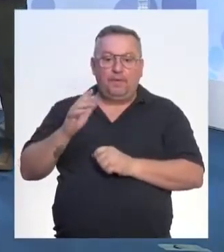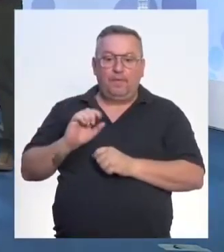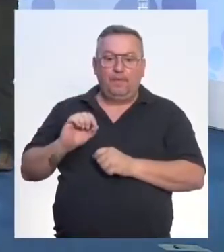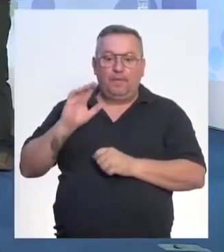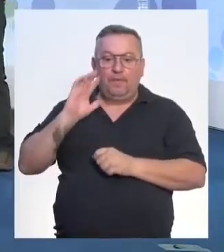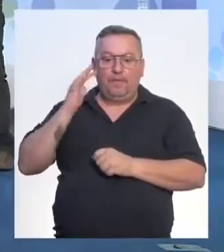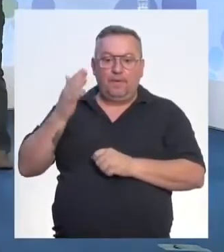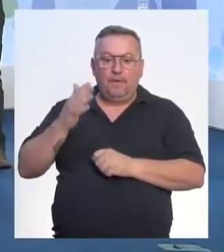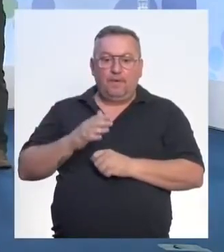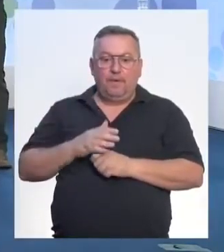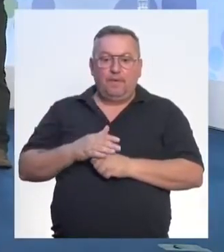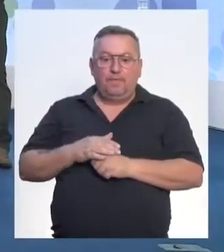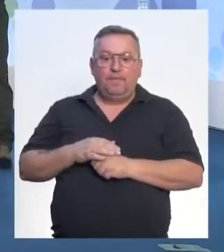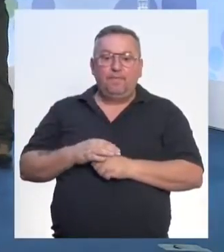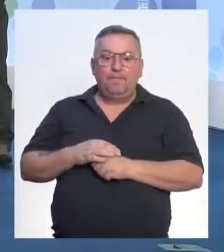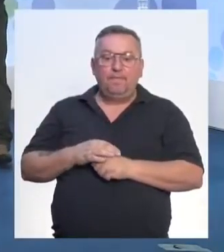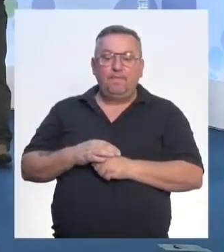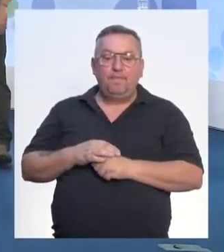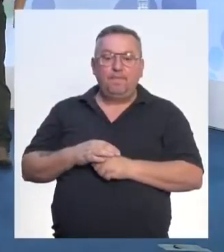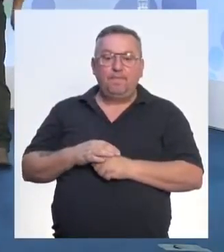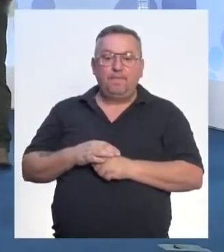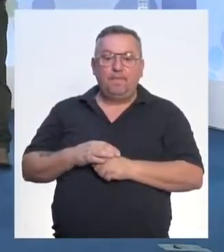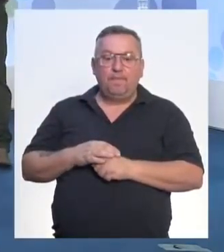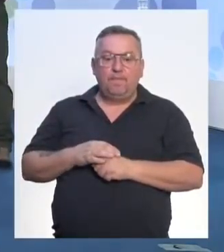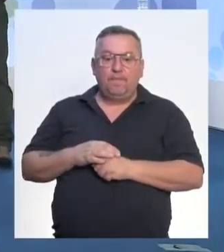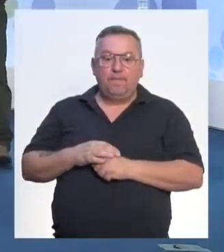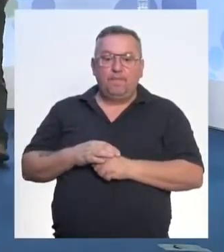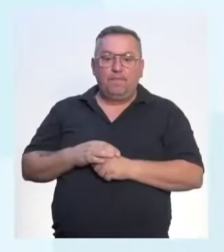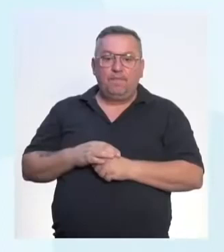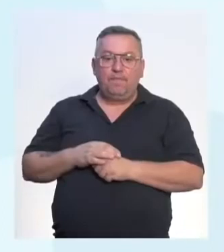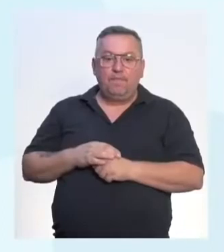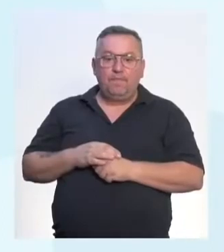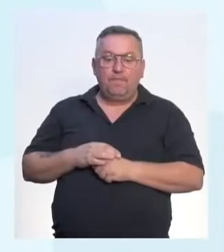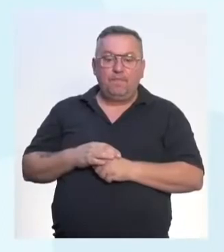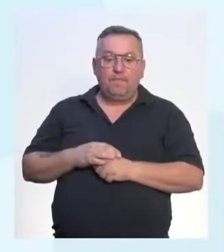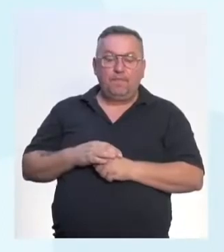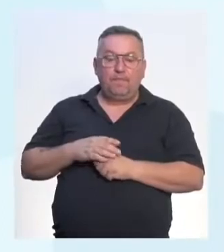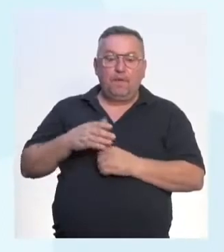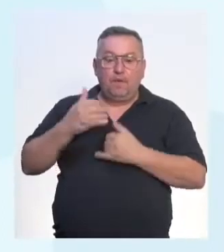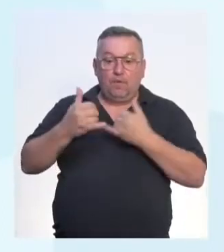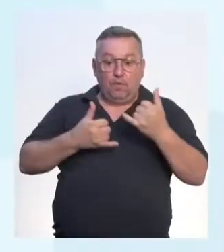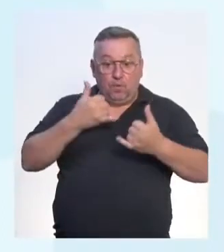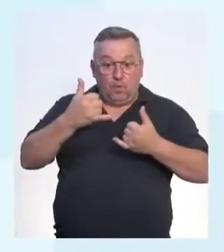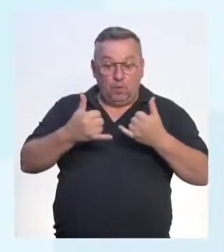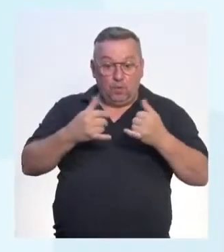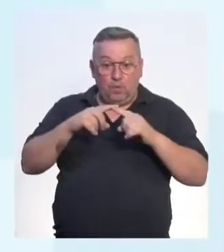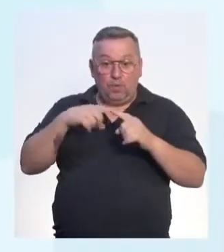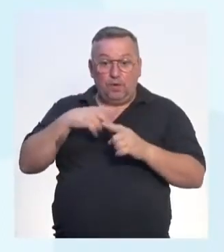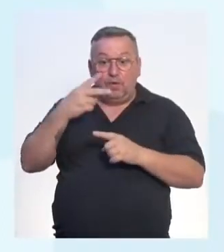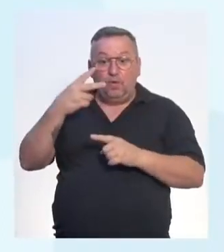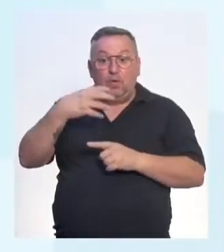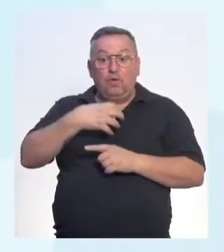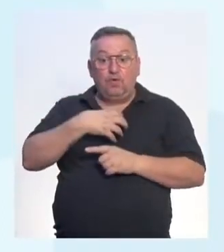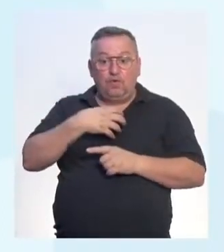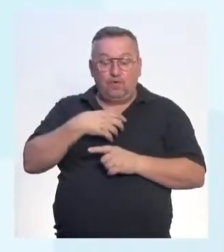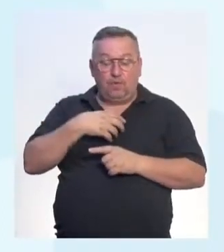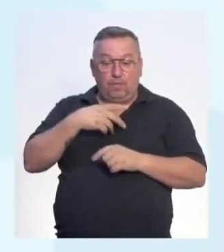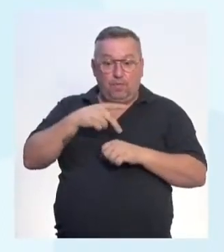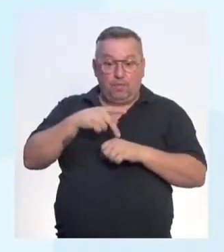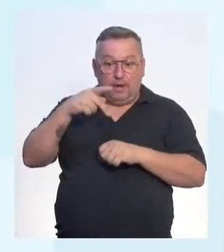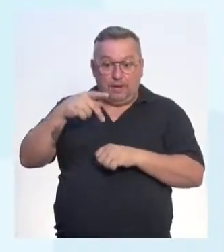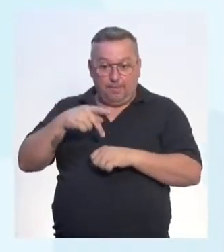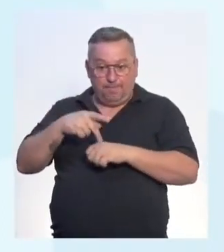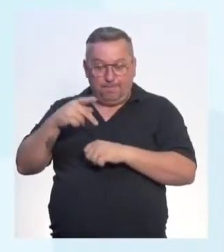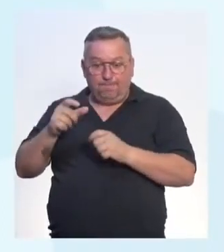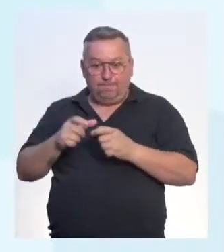acontece? Eu vou até posicionar aqui. O que acontece? O jogador vai ter 2 tipos de pedrinha. Vou